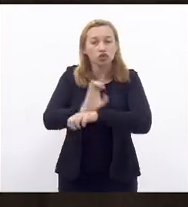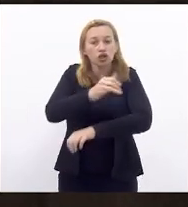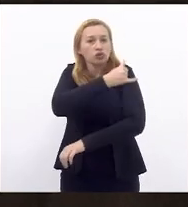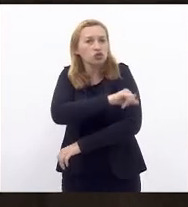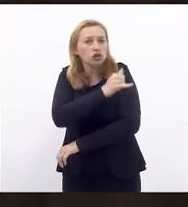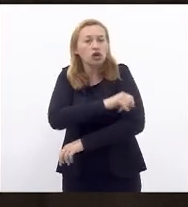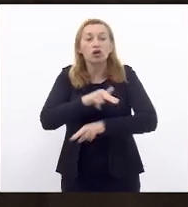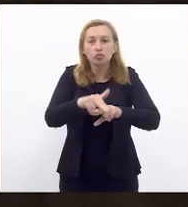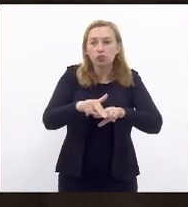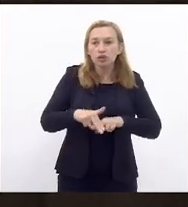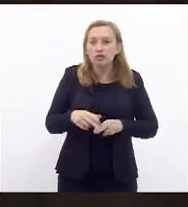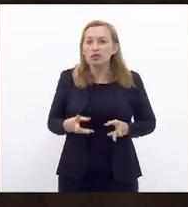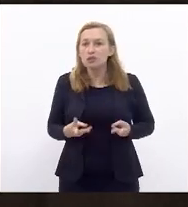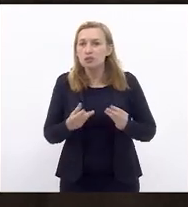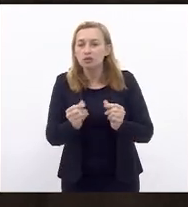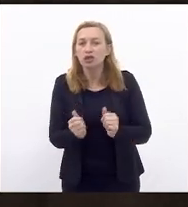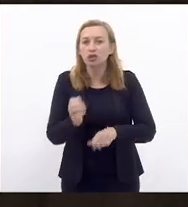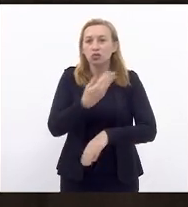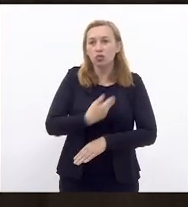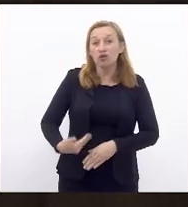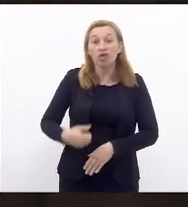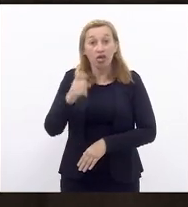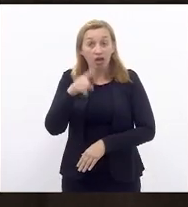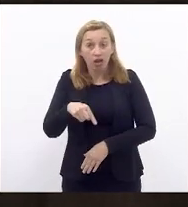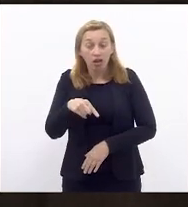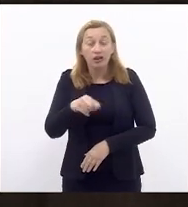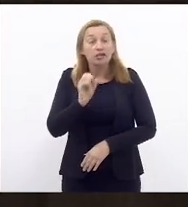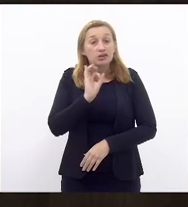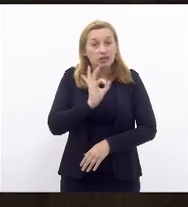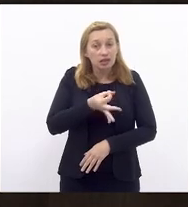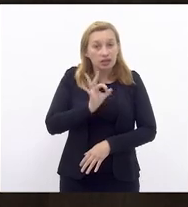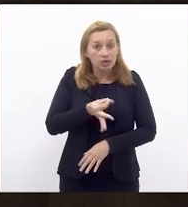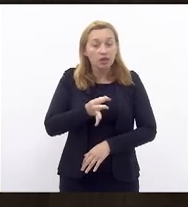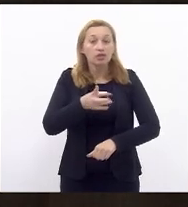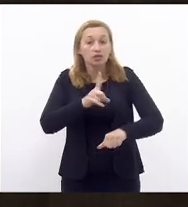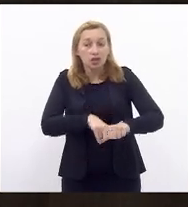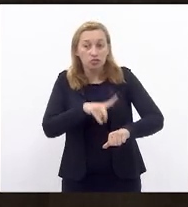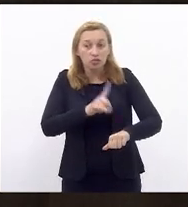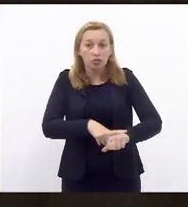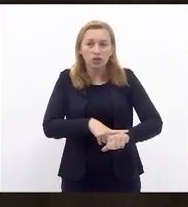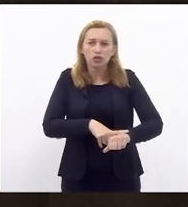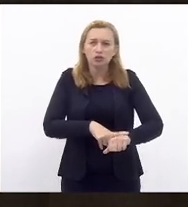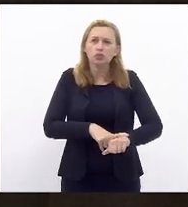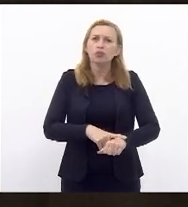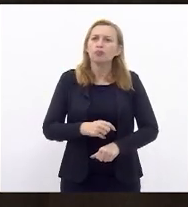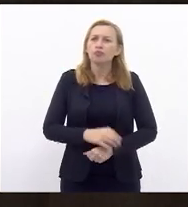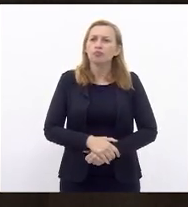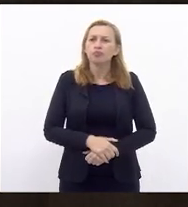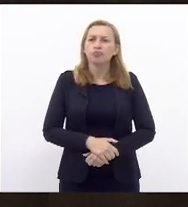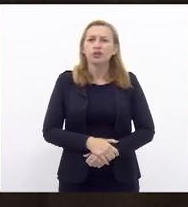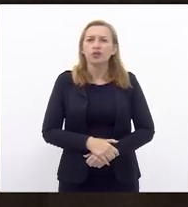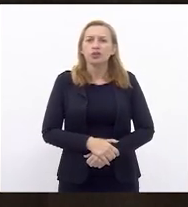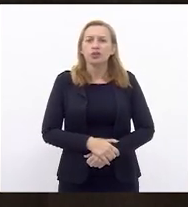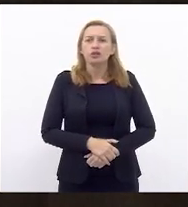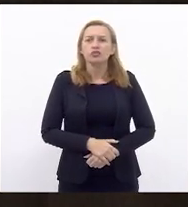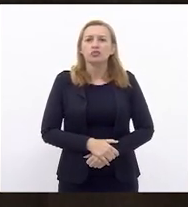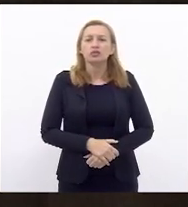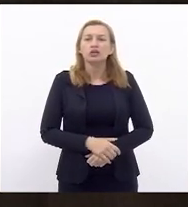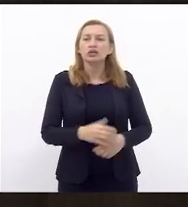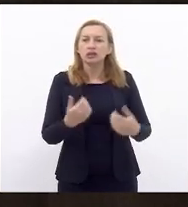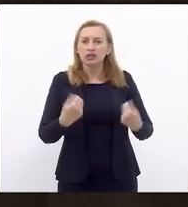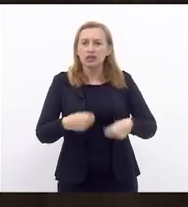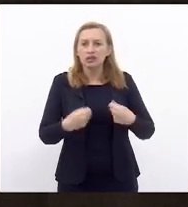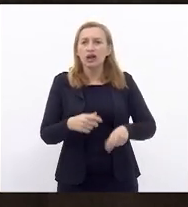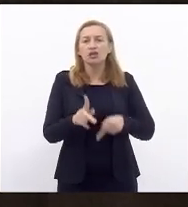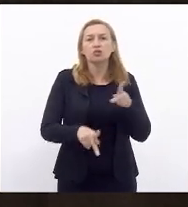e, portanto, sensibilidade do governo seria essencial nesse momento de tanta penúria do nosso povo,